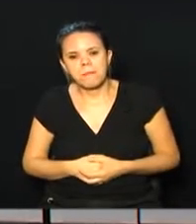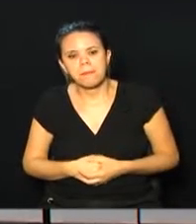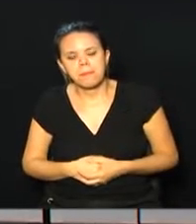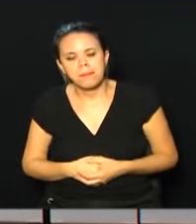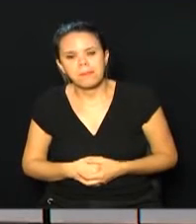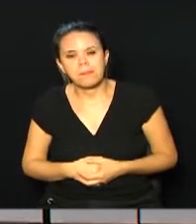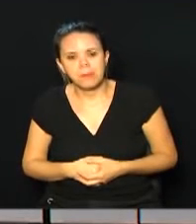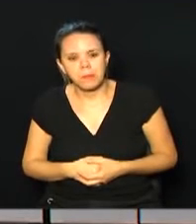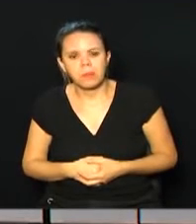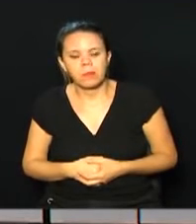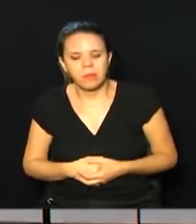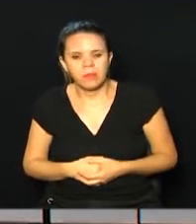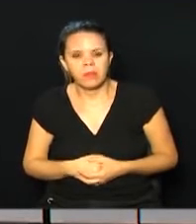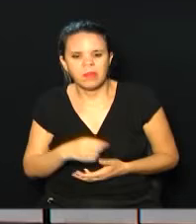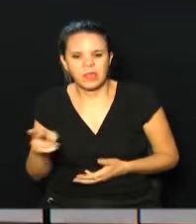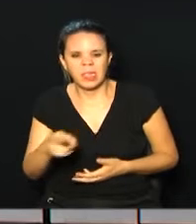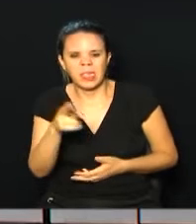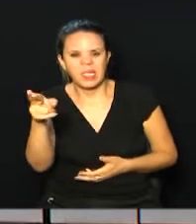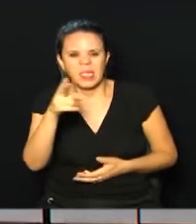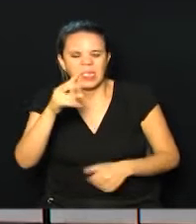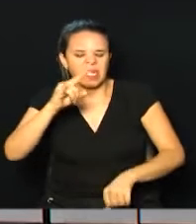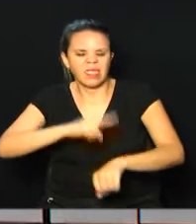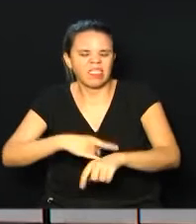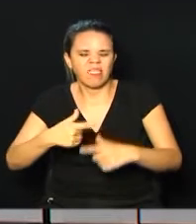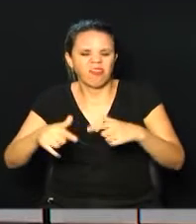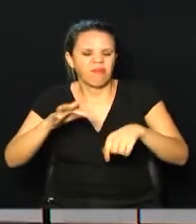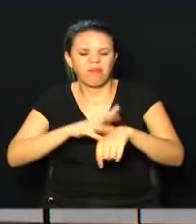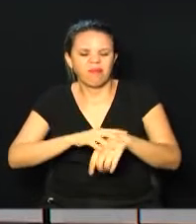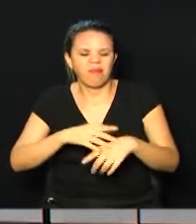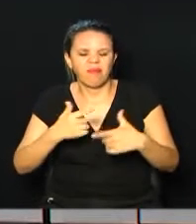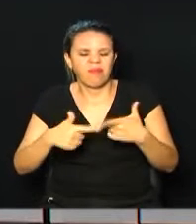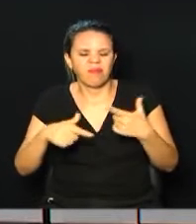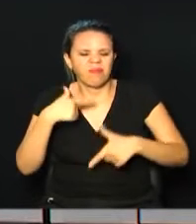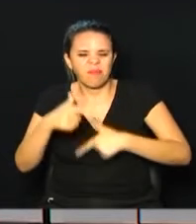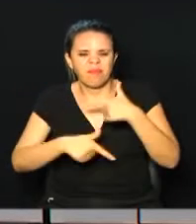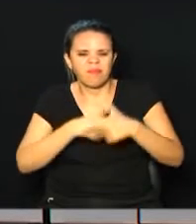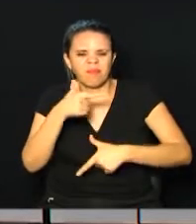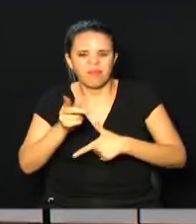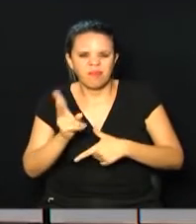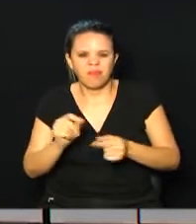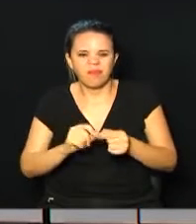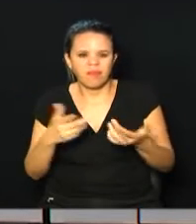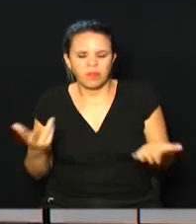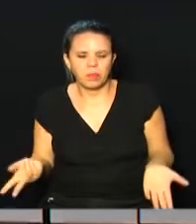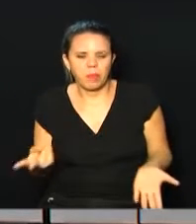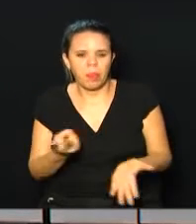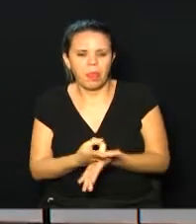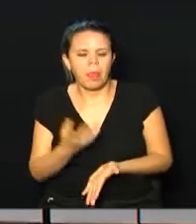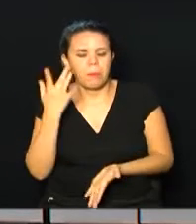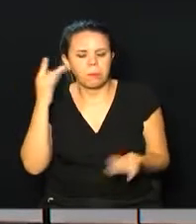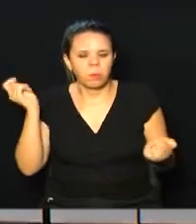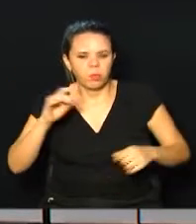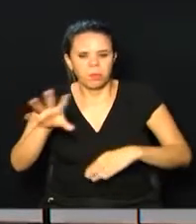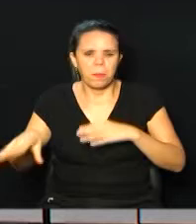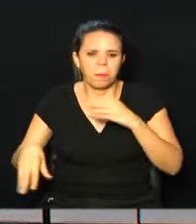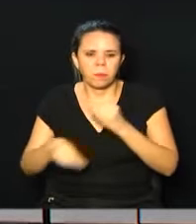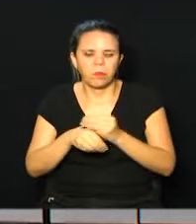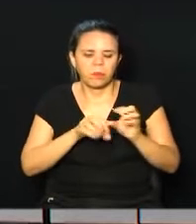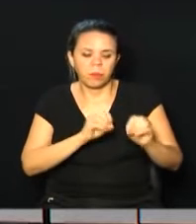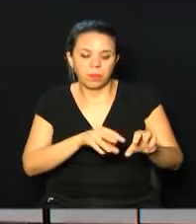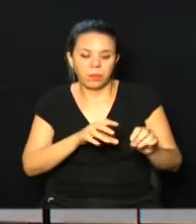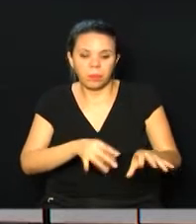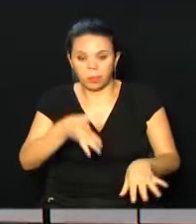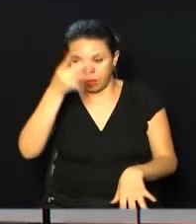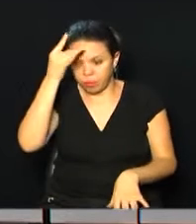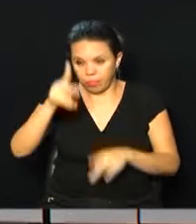etc. Tá? Lectospirose por ratos. Então é um trabalho que tem que ser feito mesmo. Acho que dá para incluir até a educação,